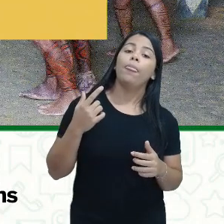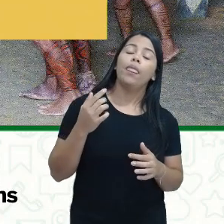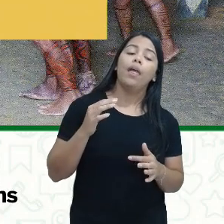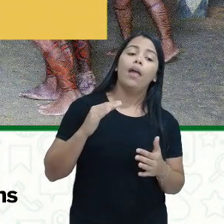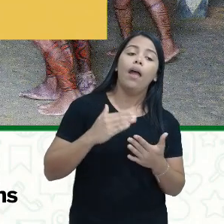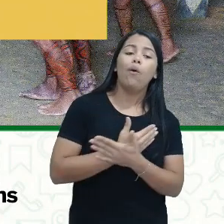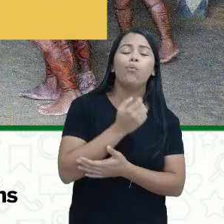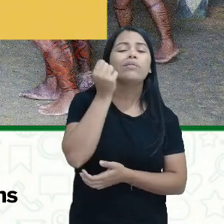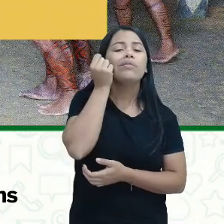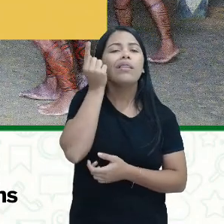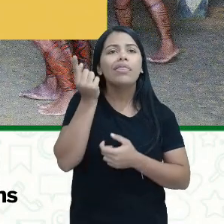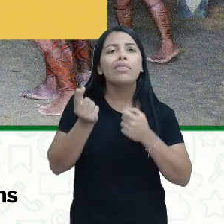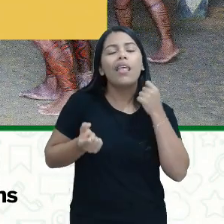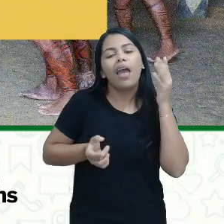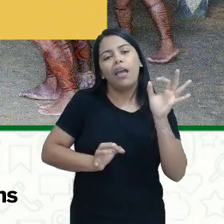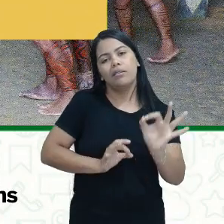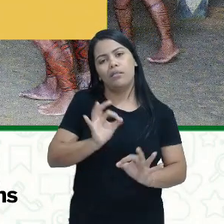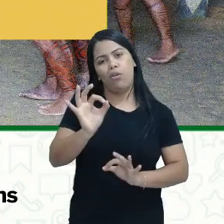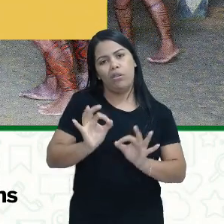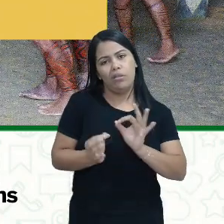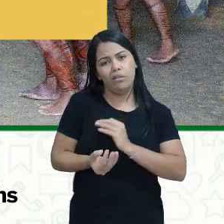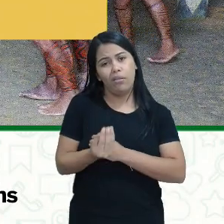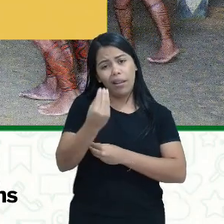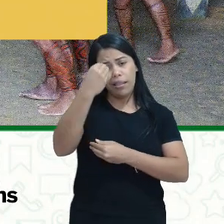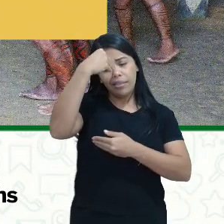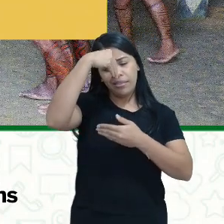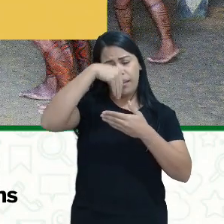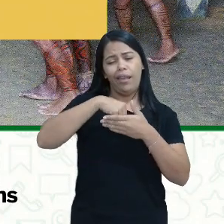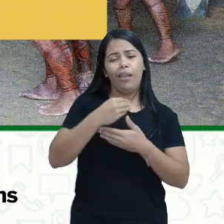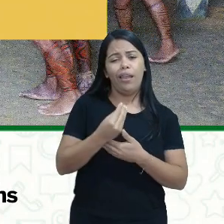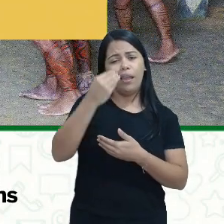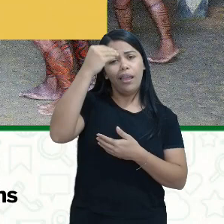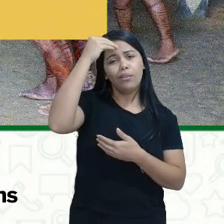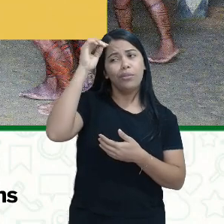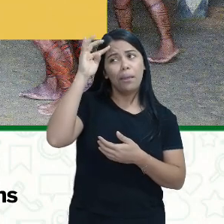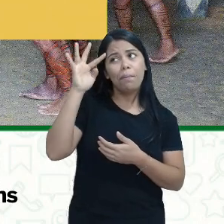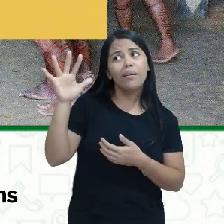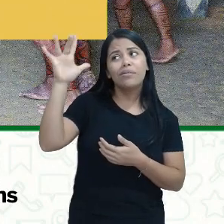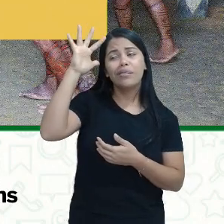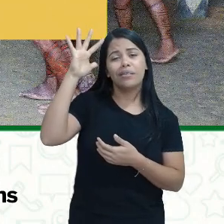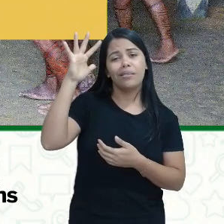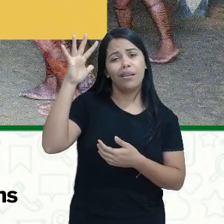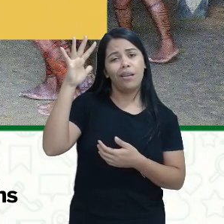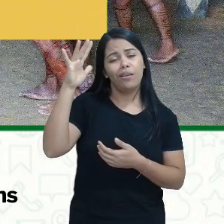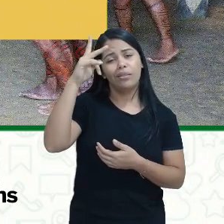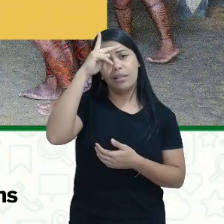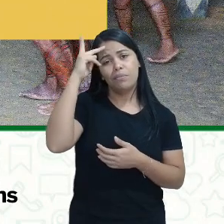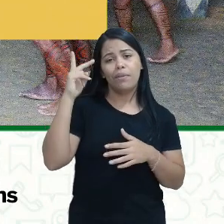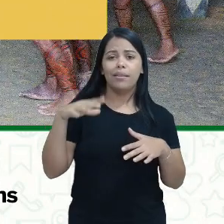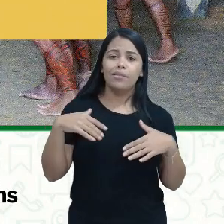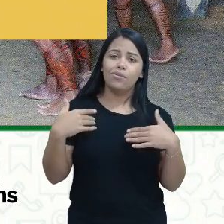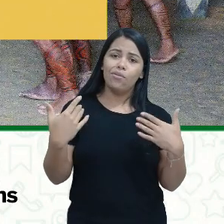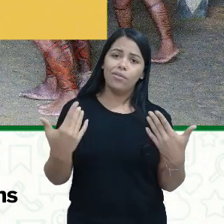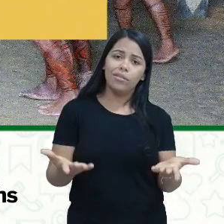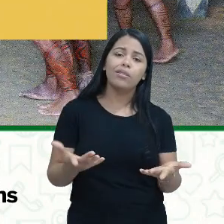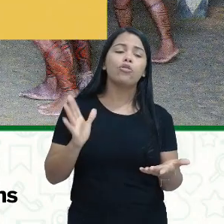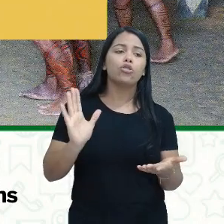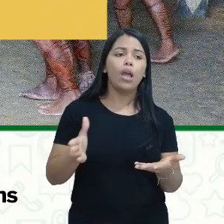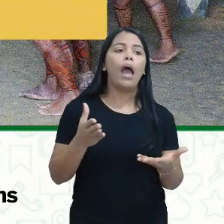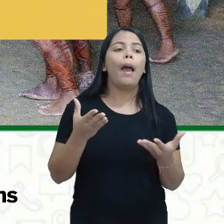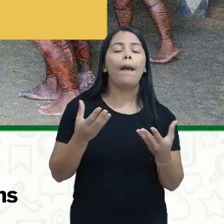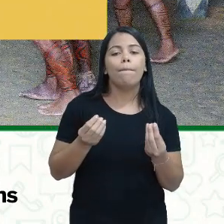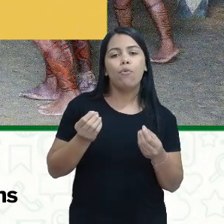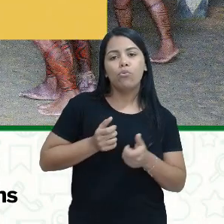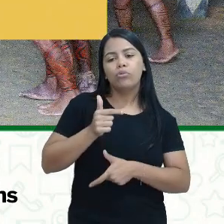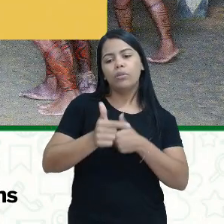do imaginário social das pessoas. Então, já é muito trabalhado por Castoriadis, né, francês, essa questão do